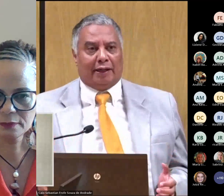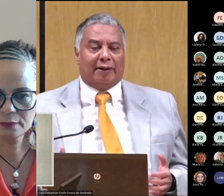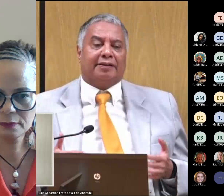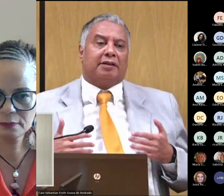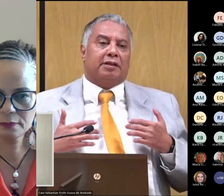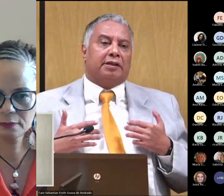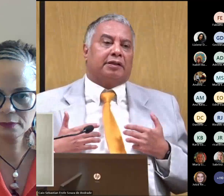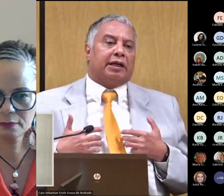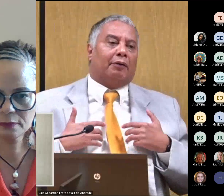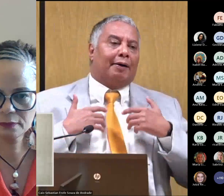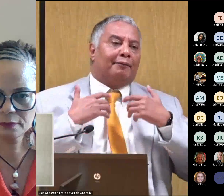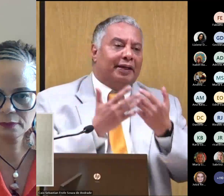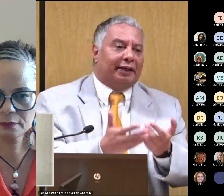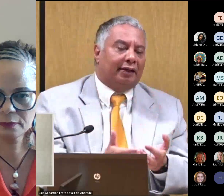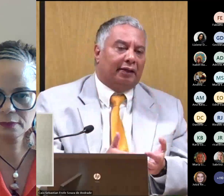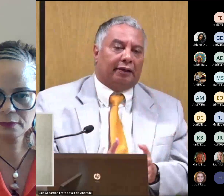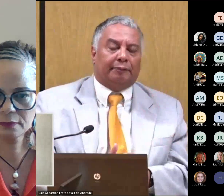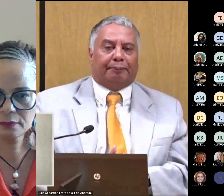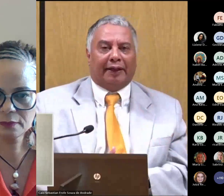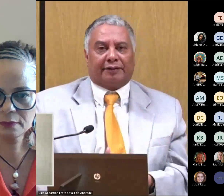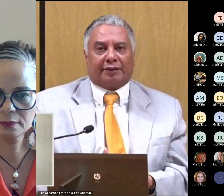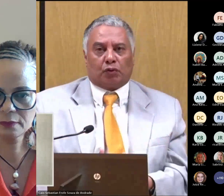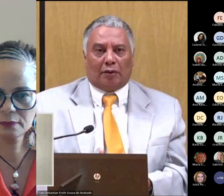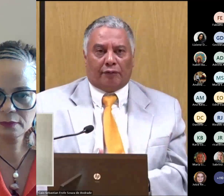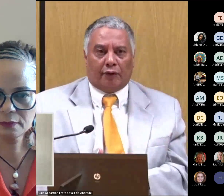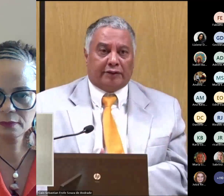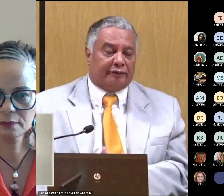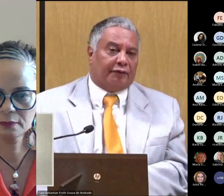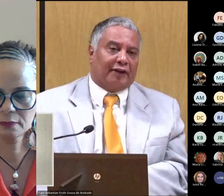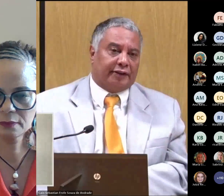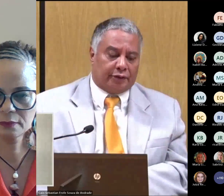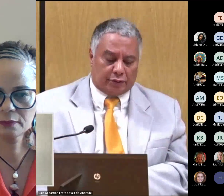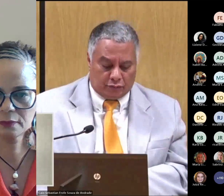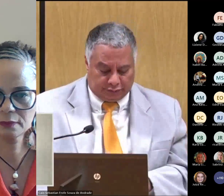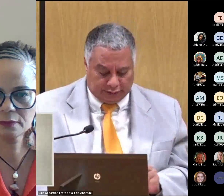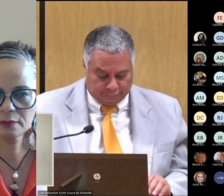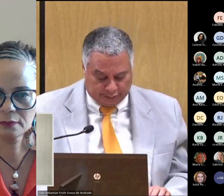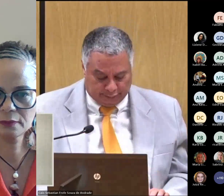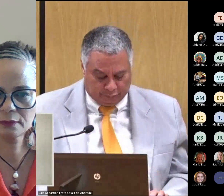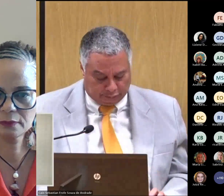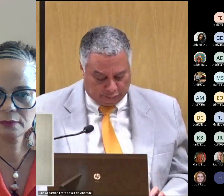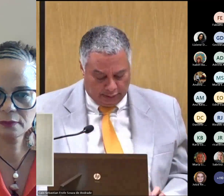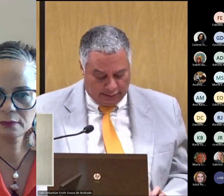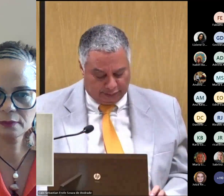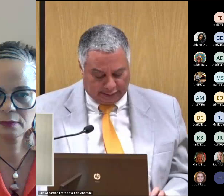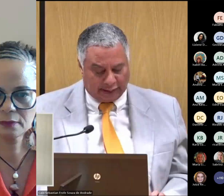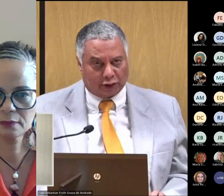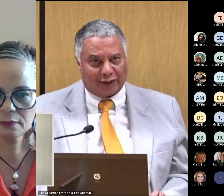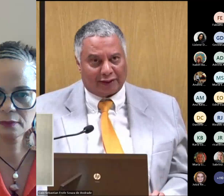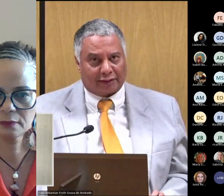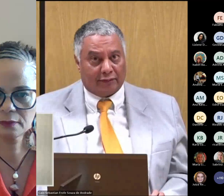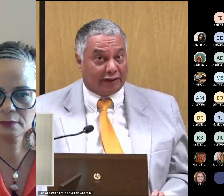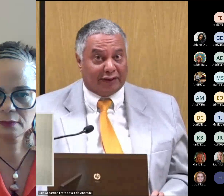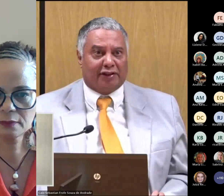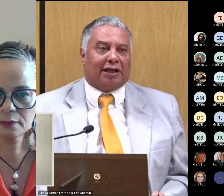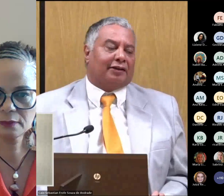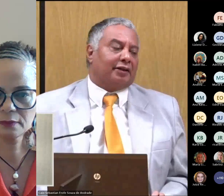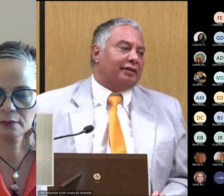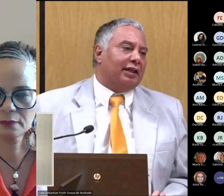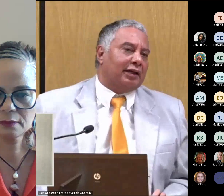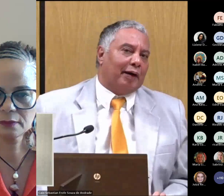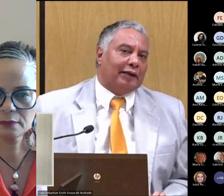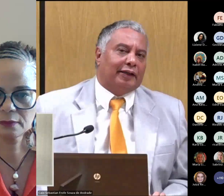trabalho mas e que a OAB empresta sua voz e vem fazendo isso há algum tempo eu tenho muito muita satisfação às vezes a